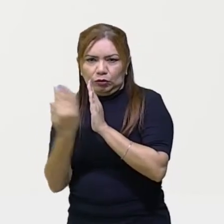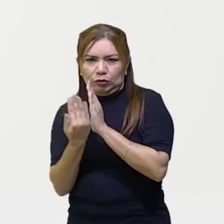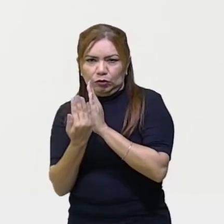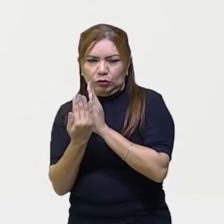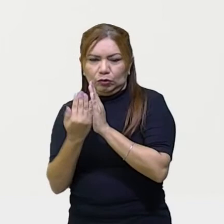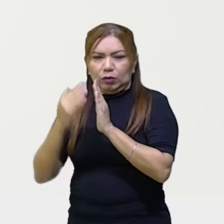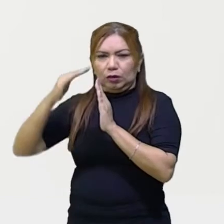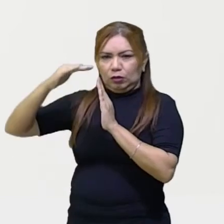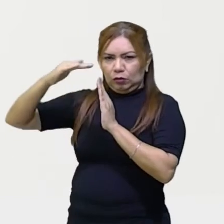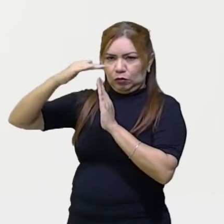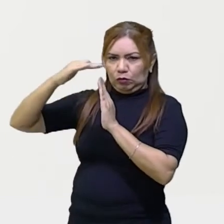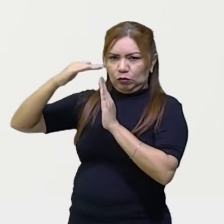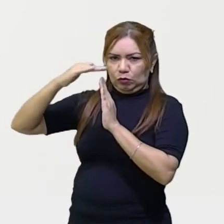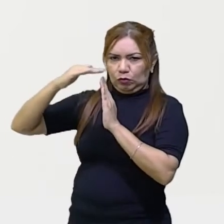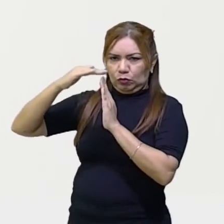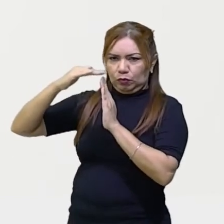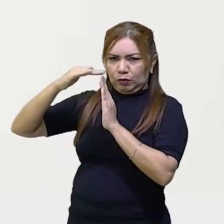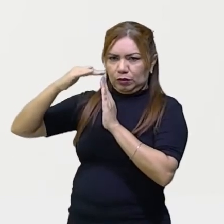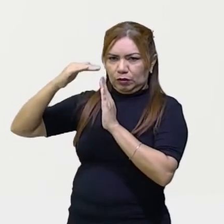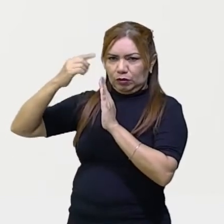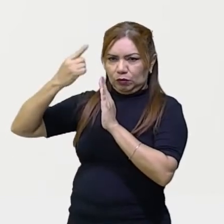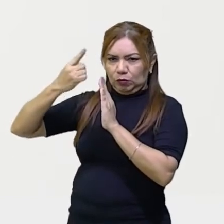igual a